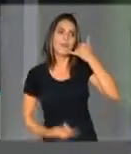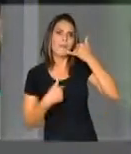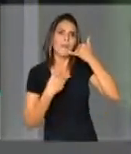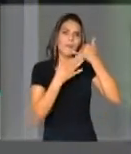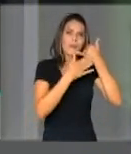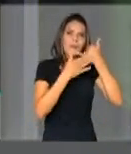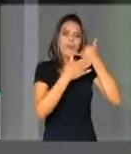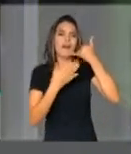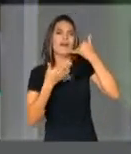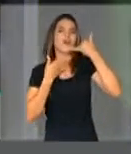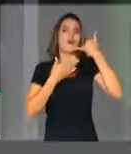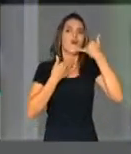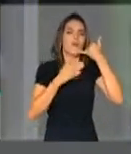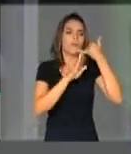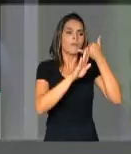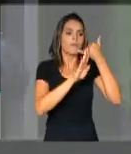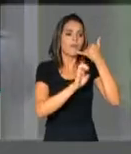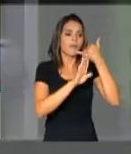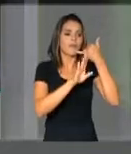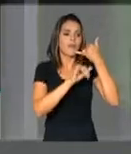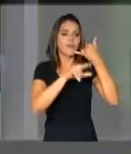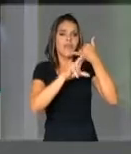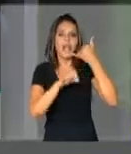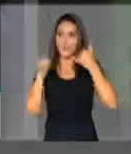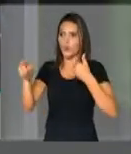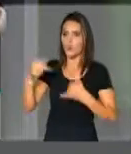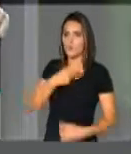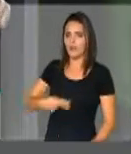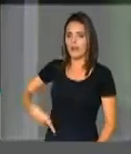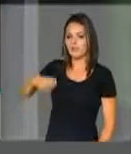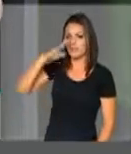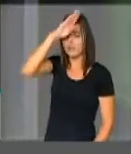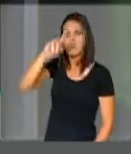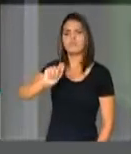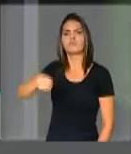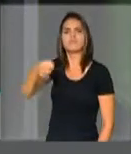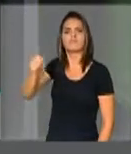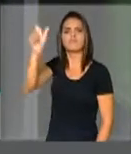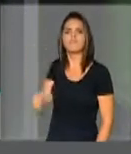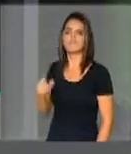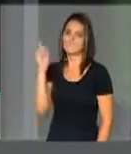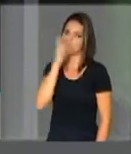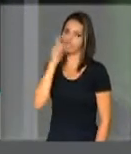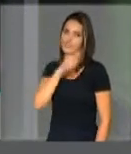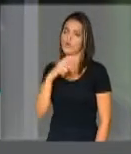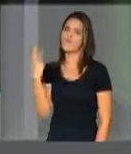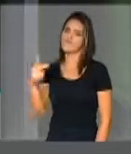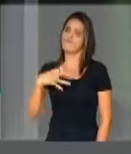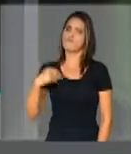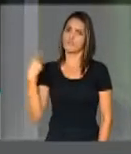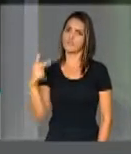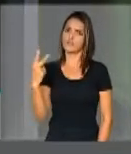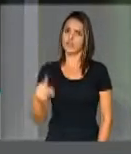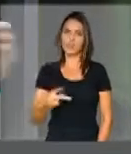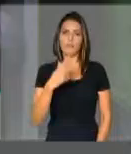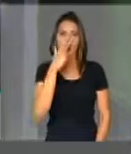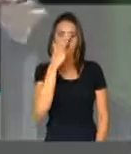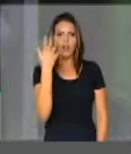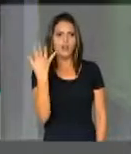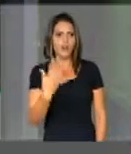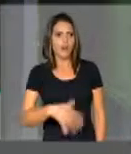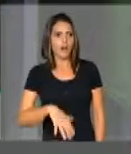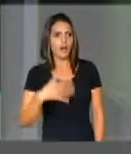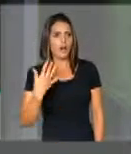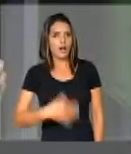com o presente funcionário tem tio não foi um grande ano quem mentiu foi preso um funcionário de seu filho o conteúdo é gravíssimo